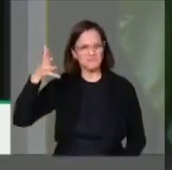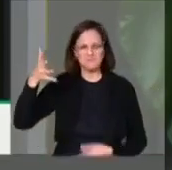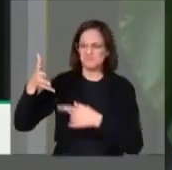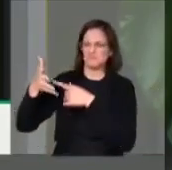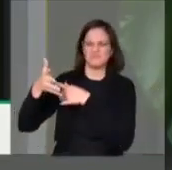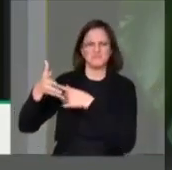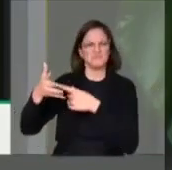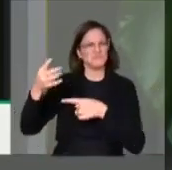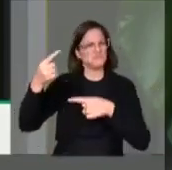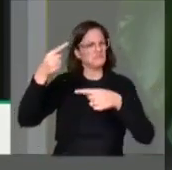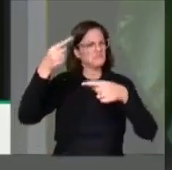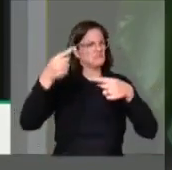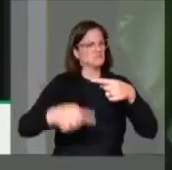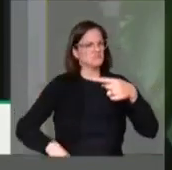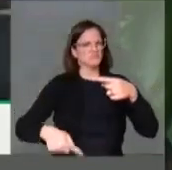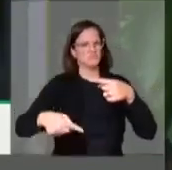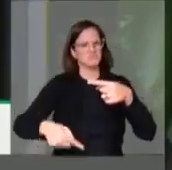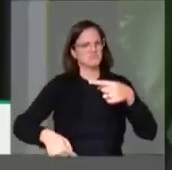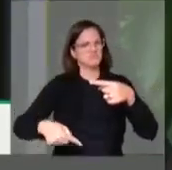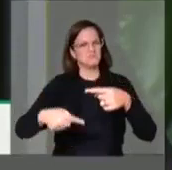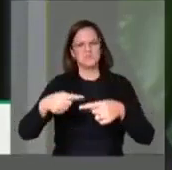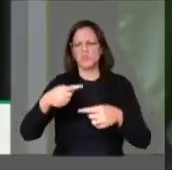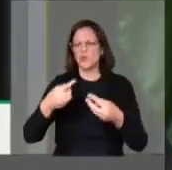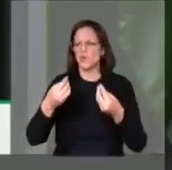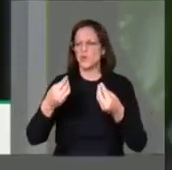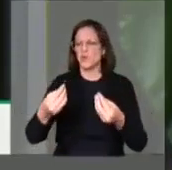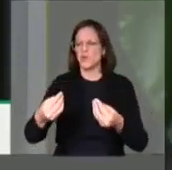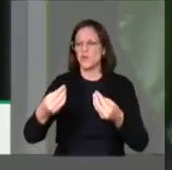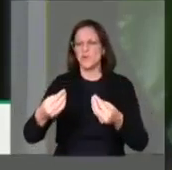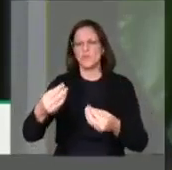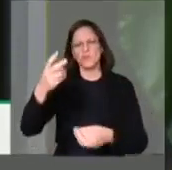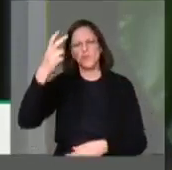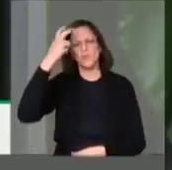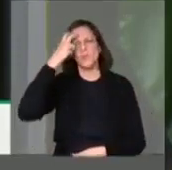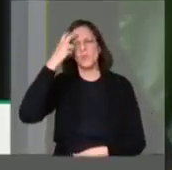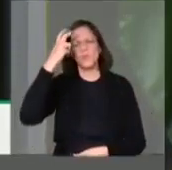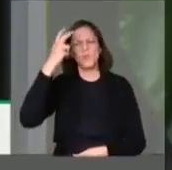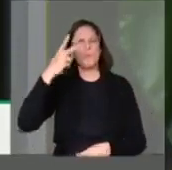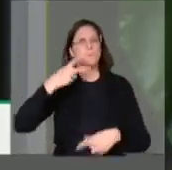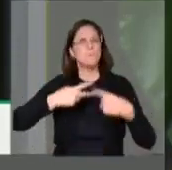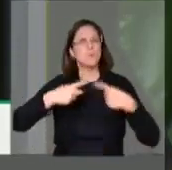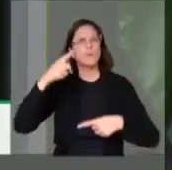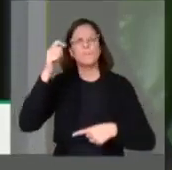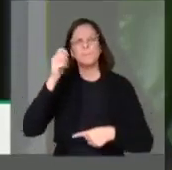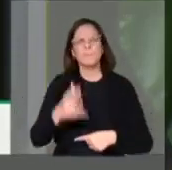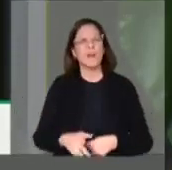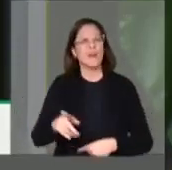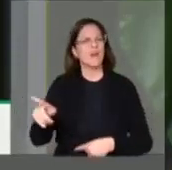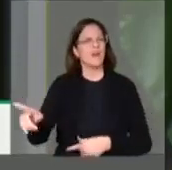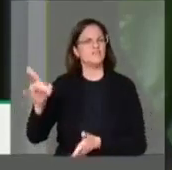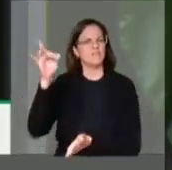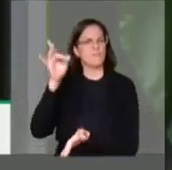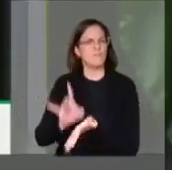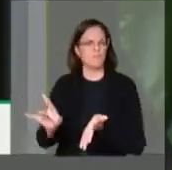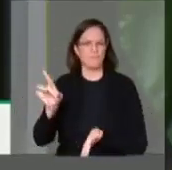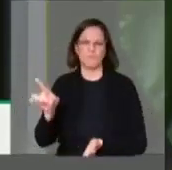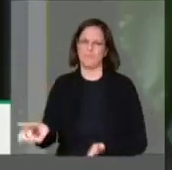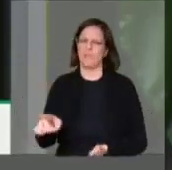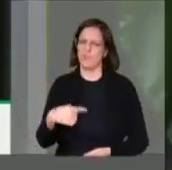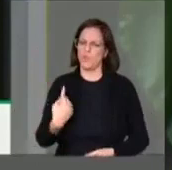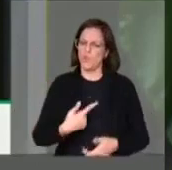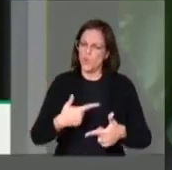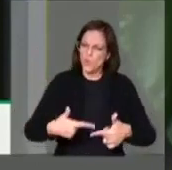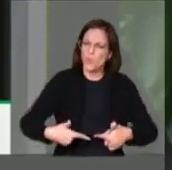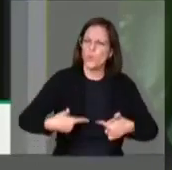manifestação completamente dissociada da cultura política brasileira que nós estamos lutando